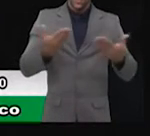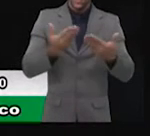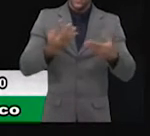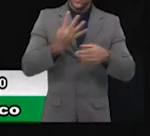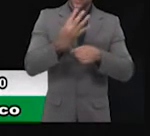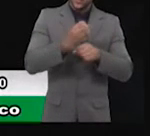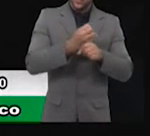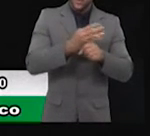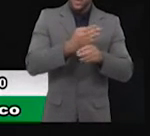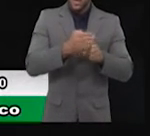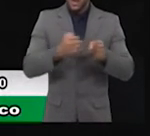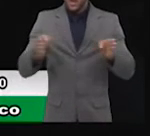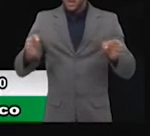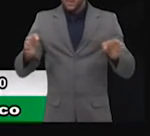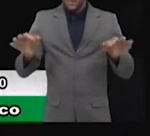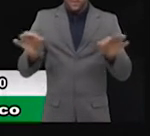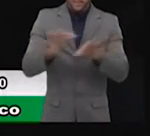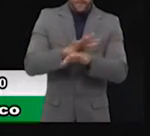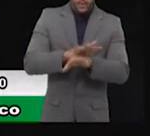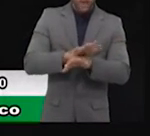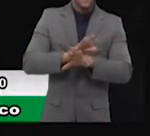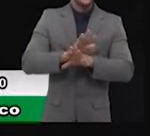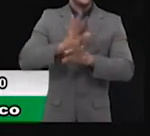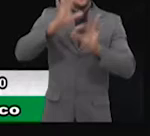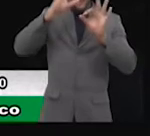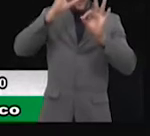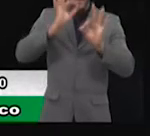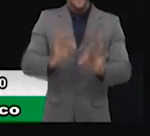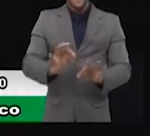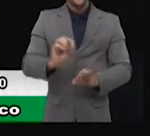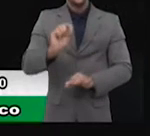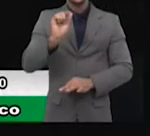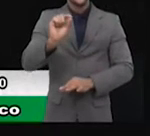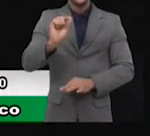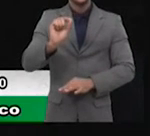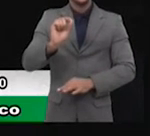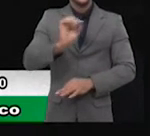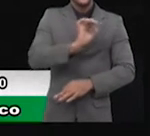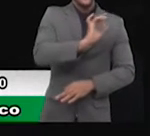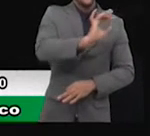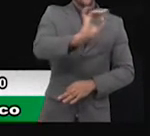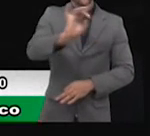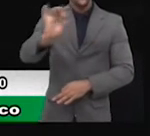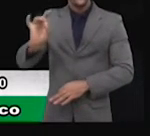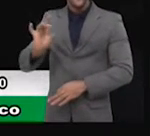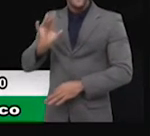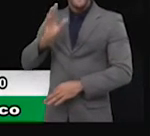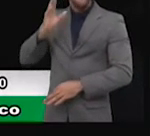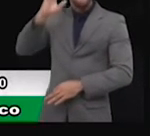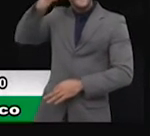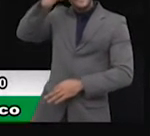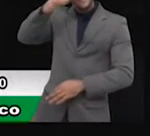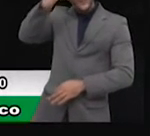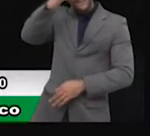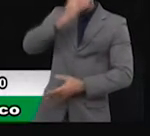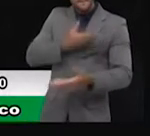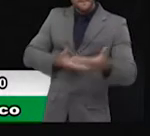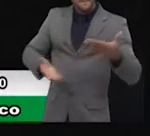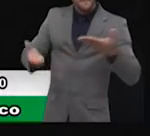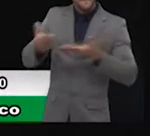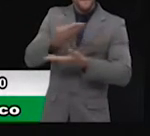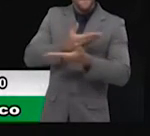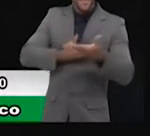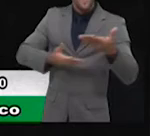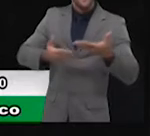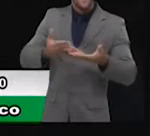Legislativo, com certeza todos nós aprendemos com eles também. Né? É um aprendizado,